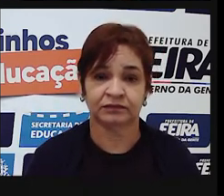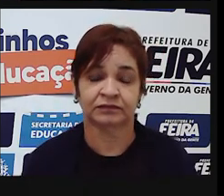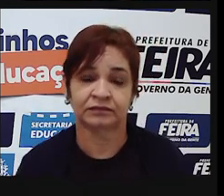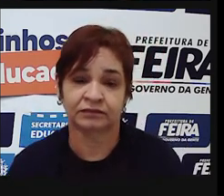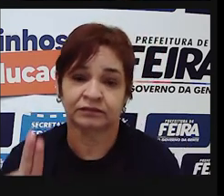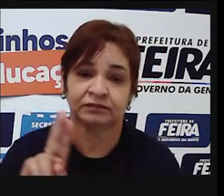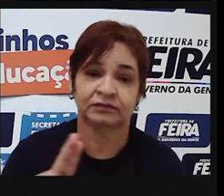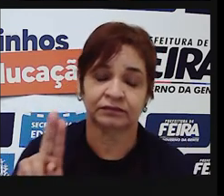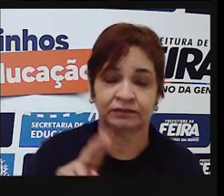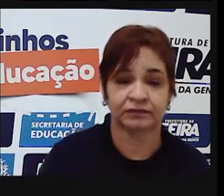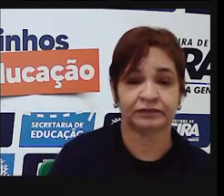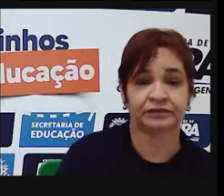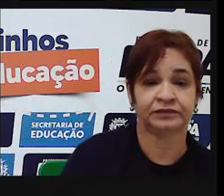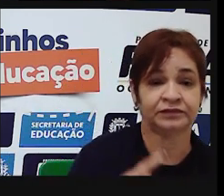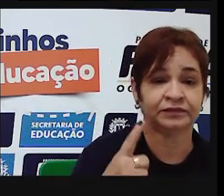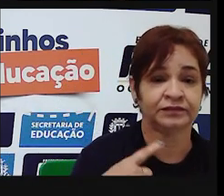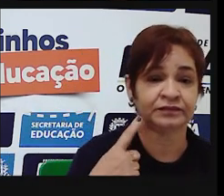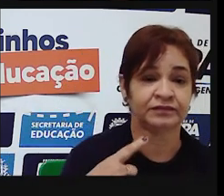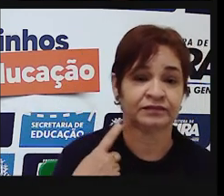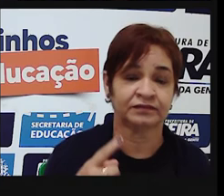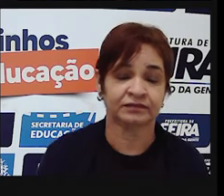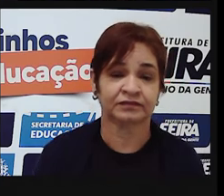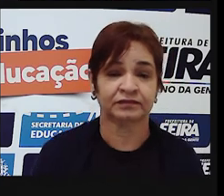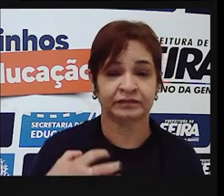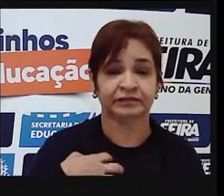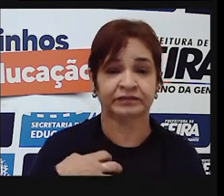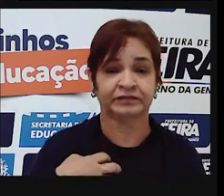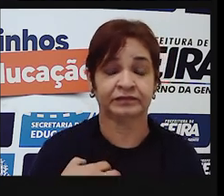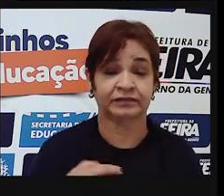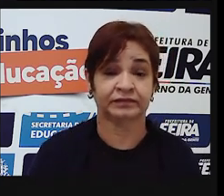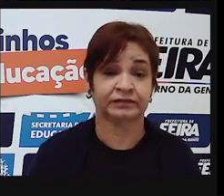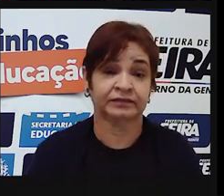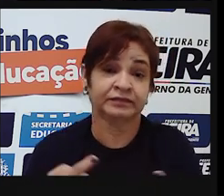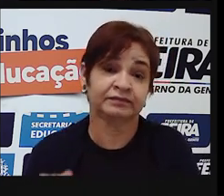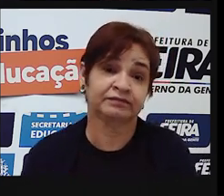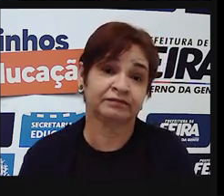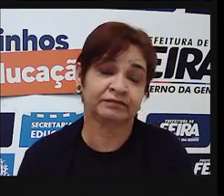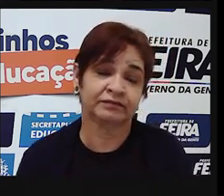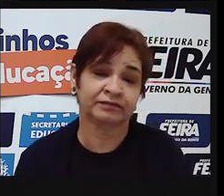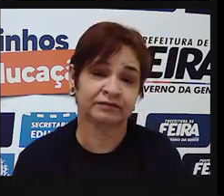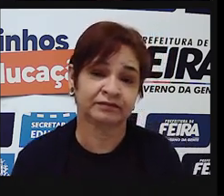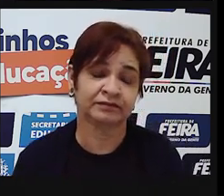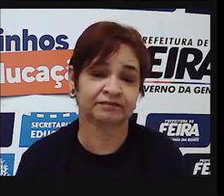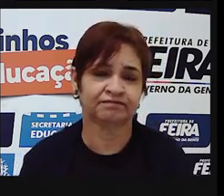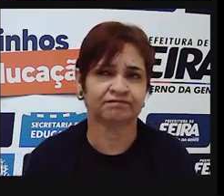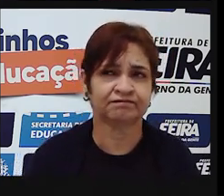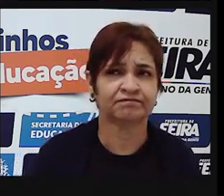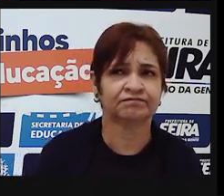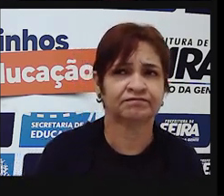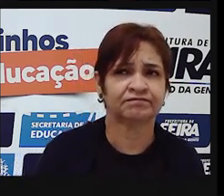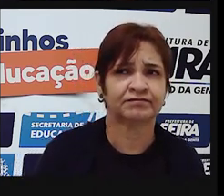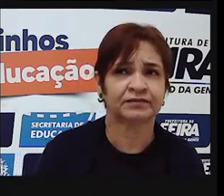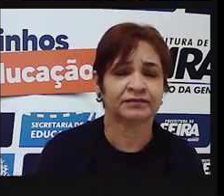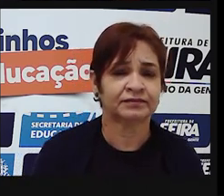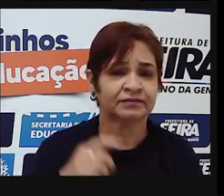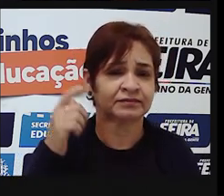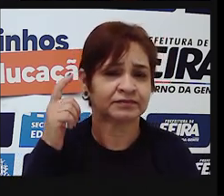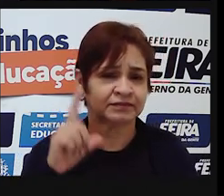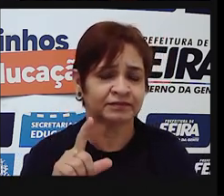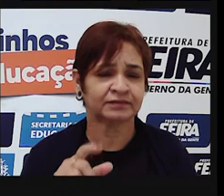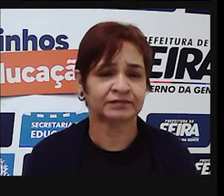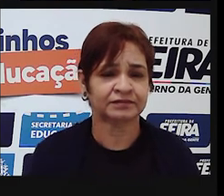na Universidade do Estado da Bahia. Porém, respeitou a sua essência e amor pela arte e decidiu se